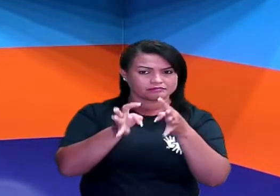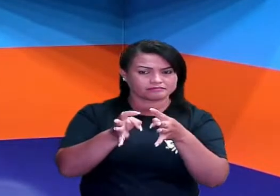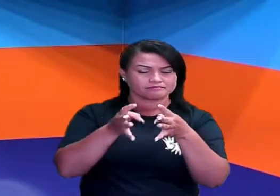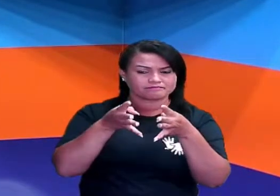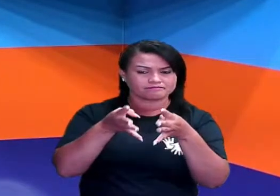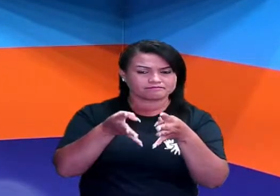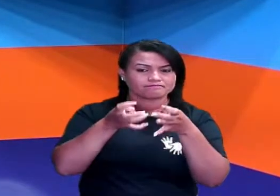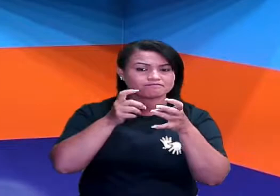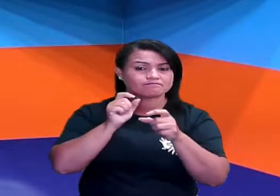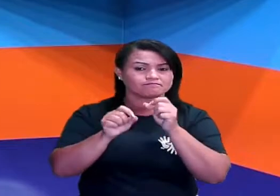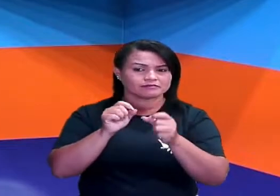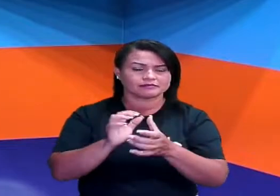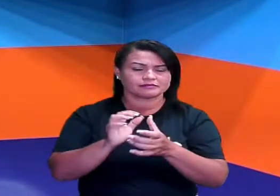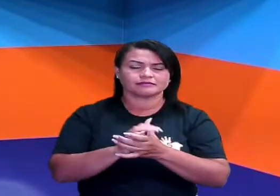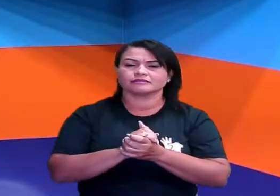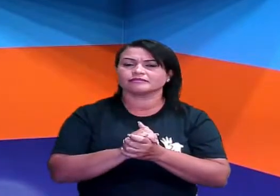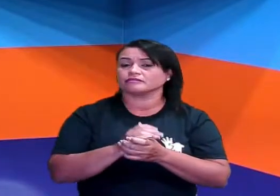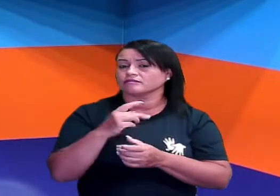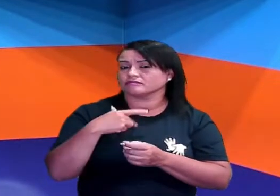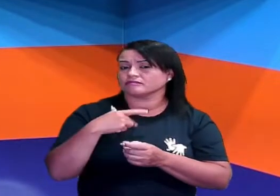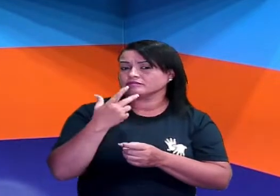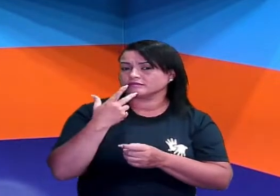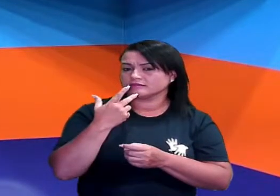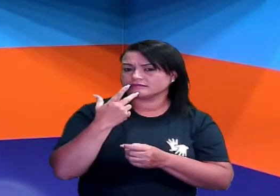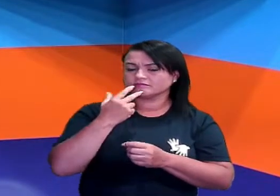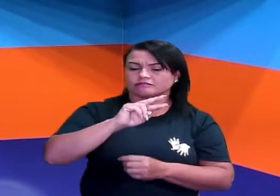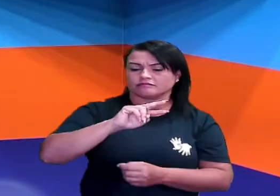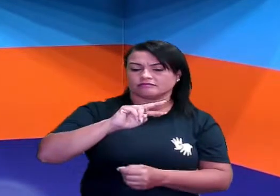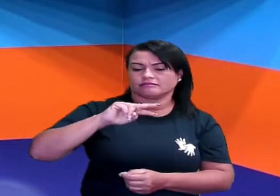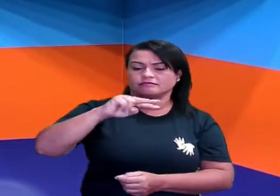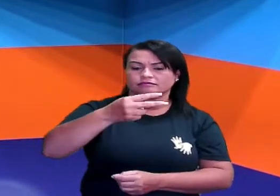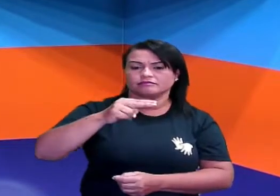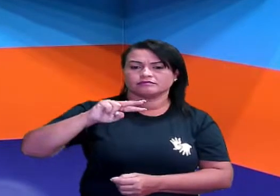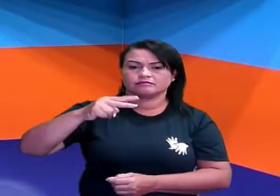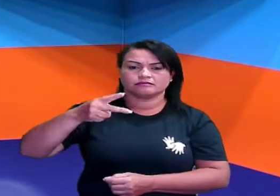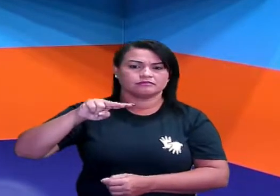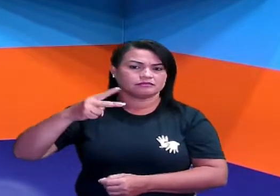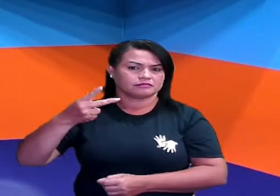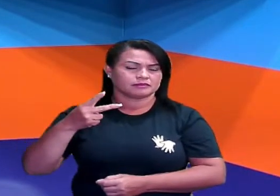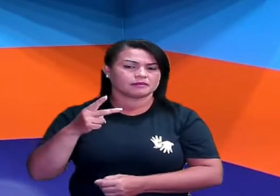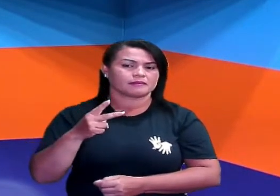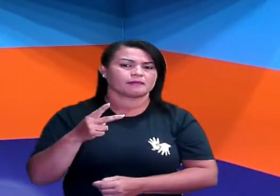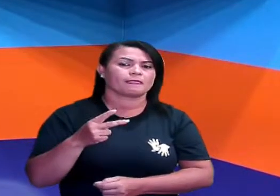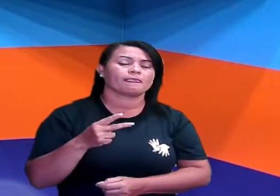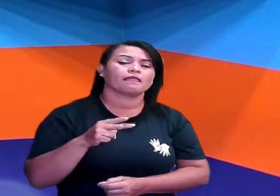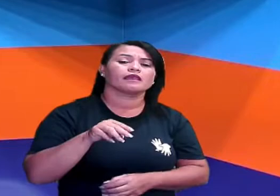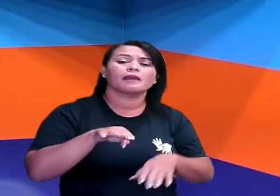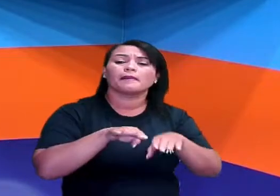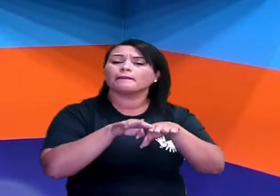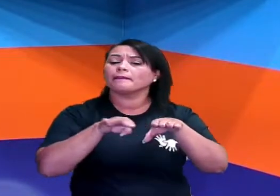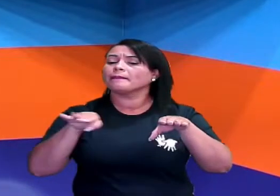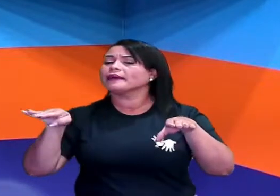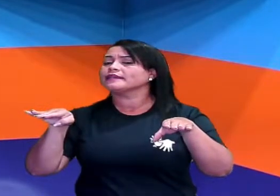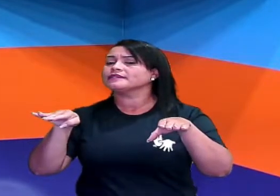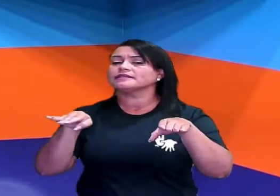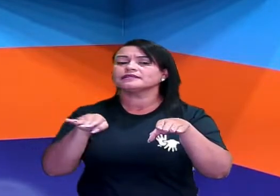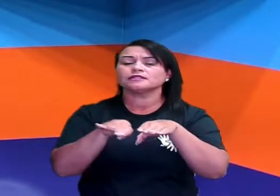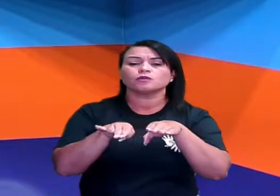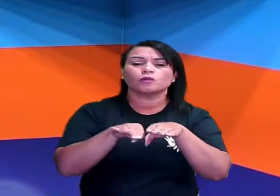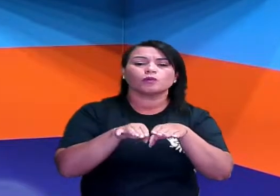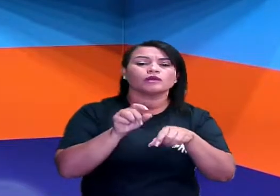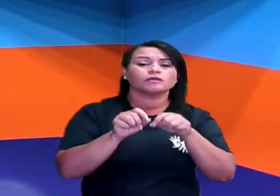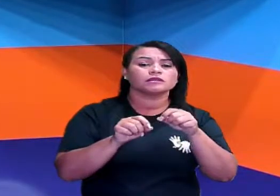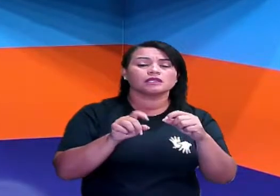seguinte. Quando eu estou falando de potenciação de bases iguais, tá certo?